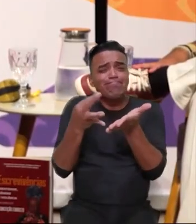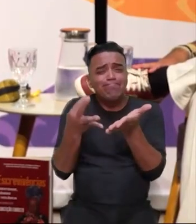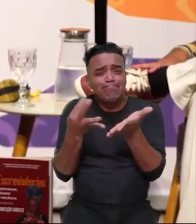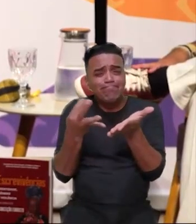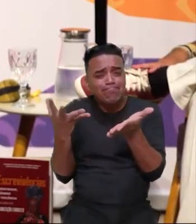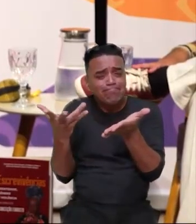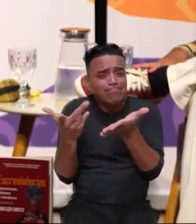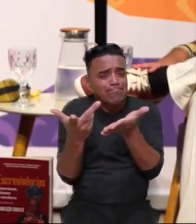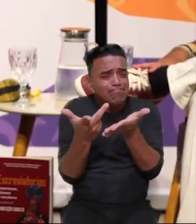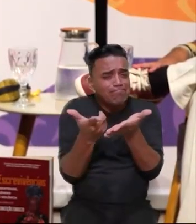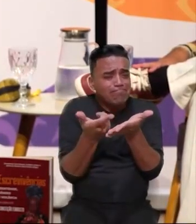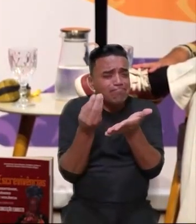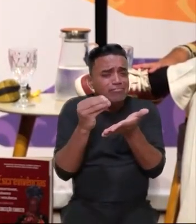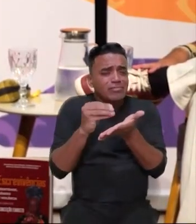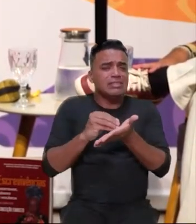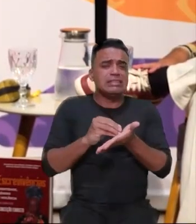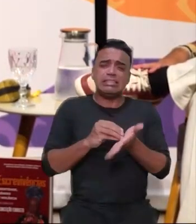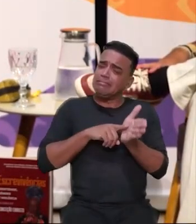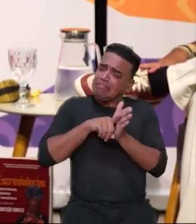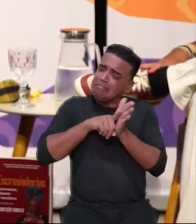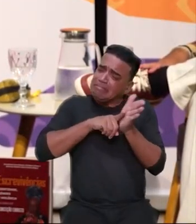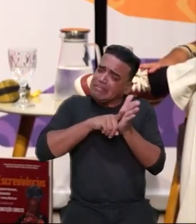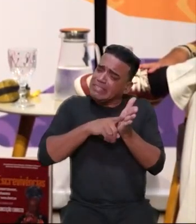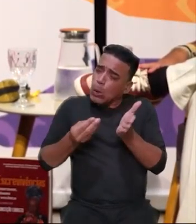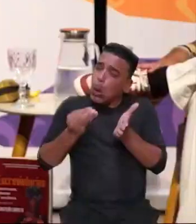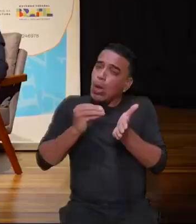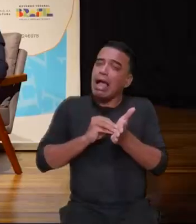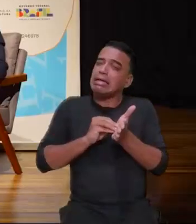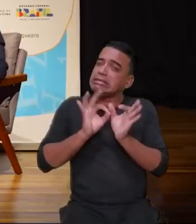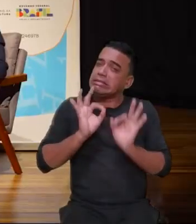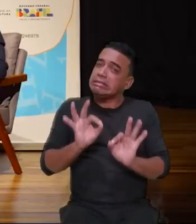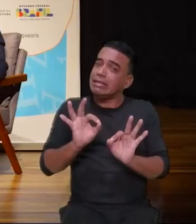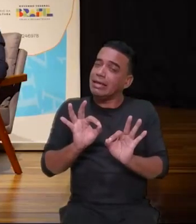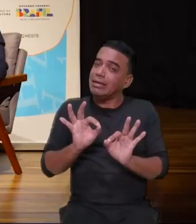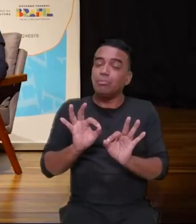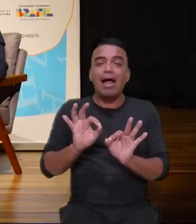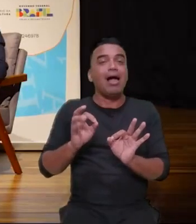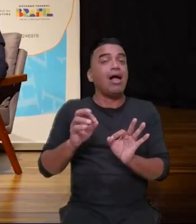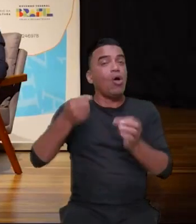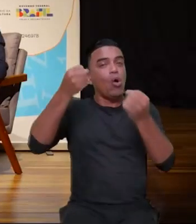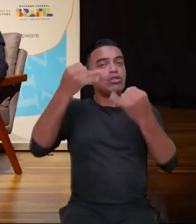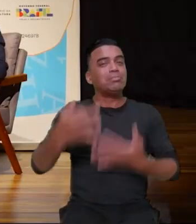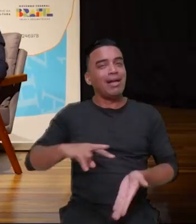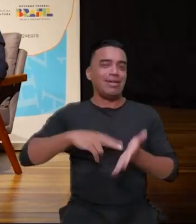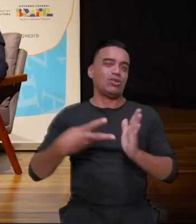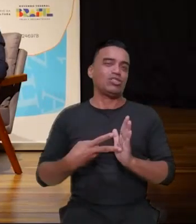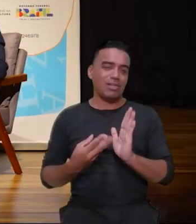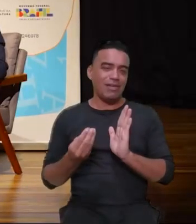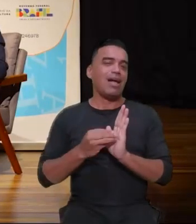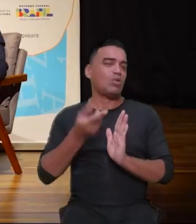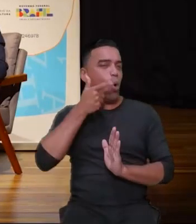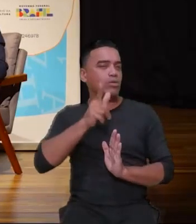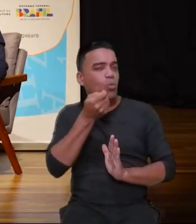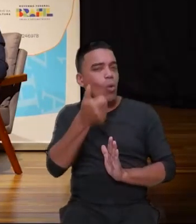catada, muito cuidada, muito buscada mesmo, para quase dar conta. Eu ainda digo quase